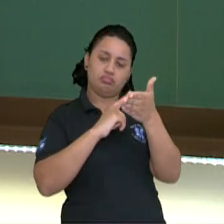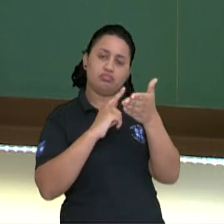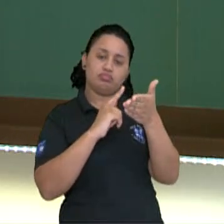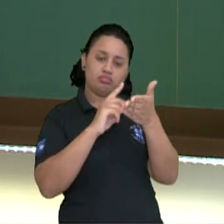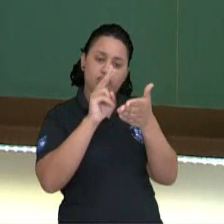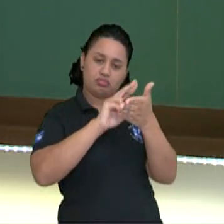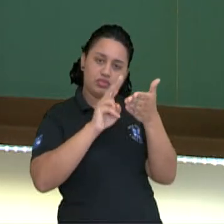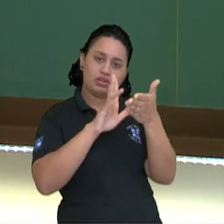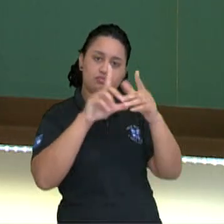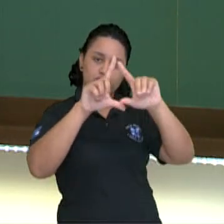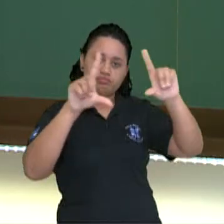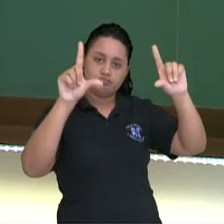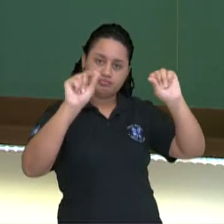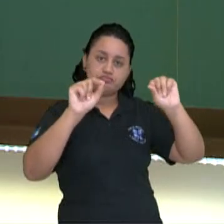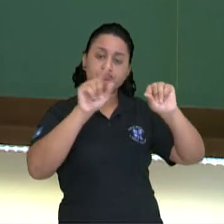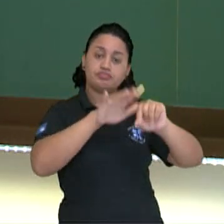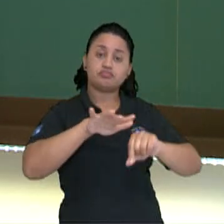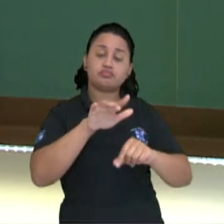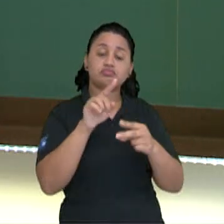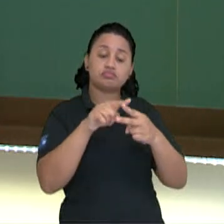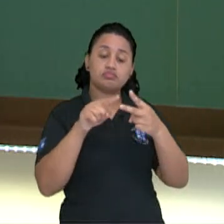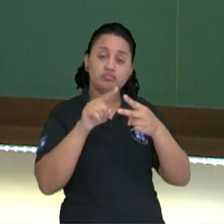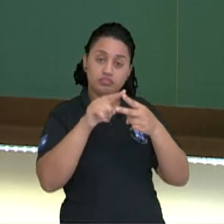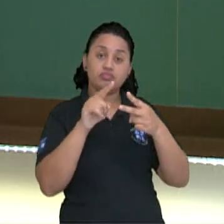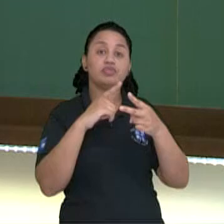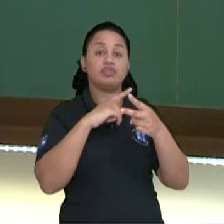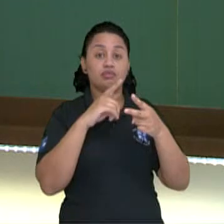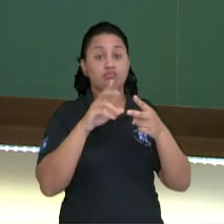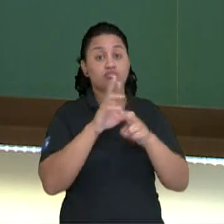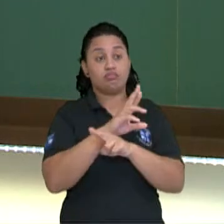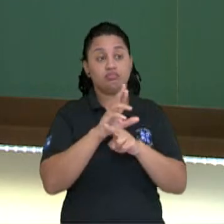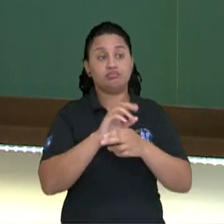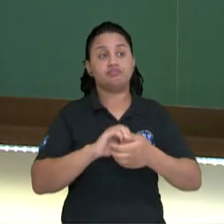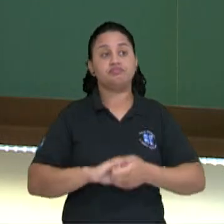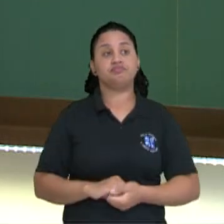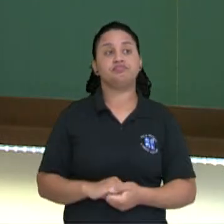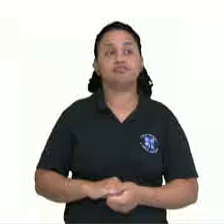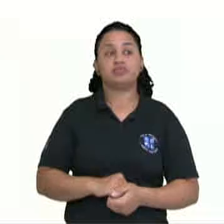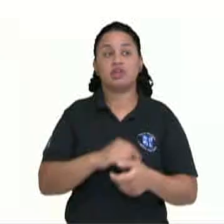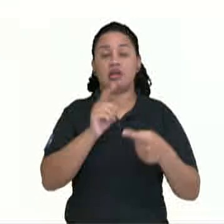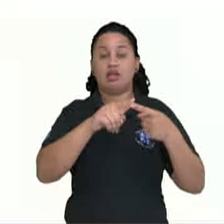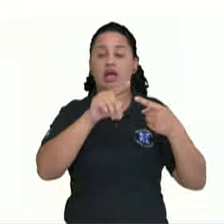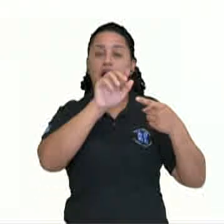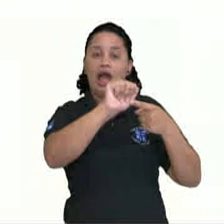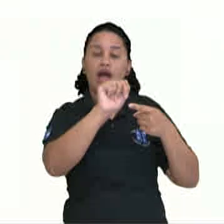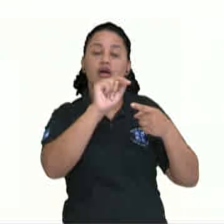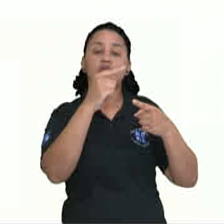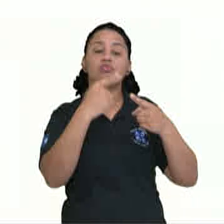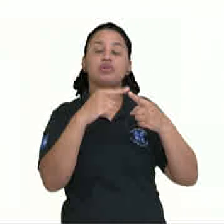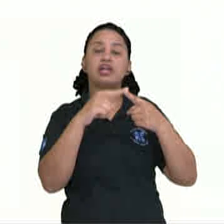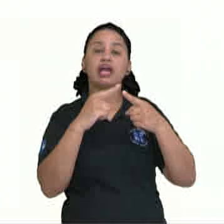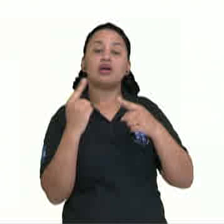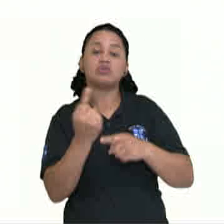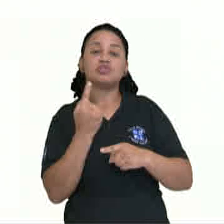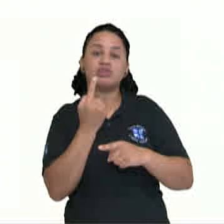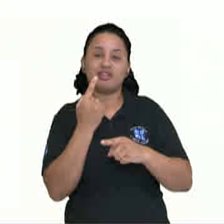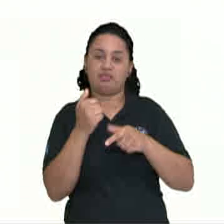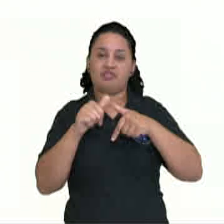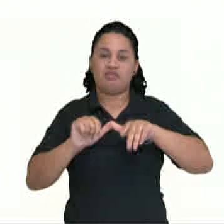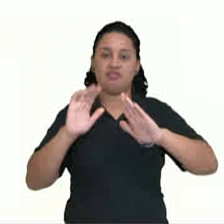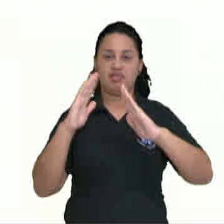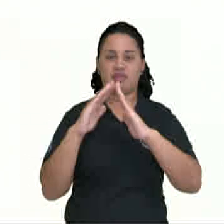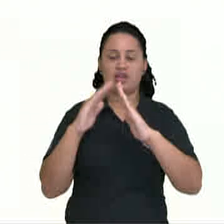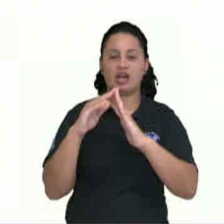que essas questões estão relacionadas. Vamos ver? Devido ao isolamento social implementado pela